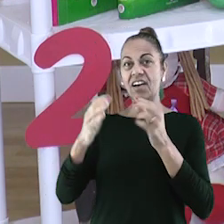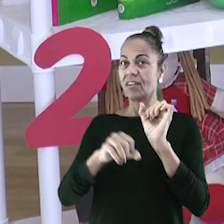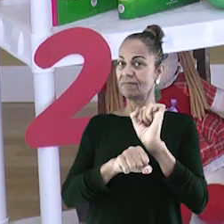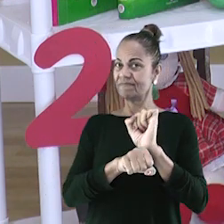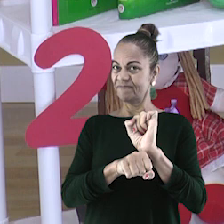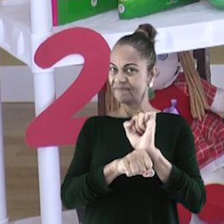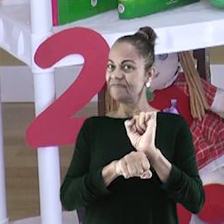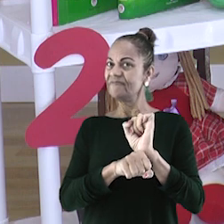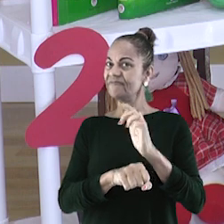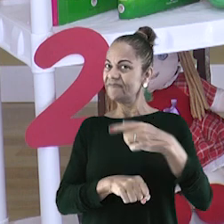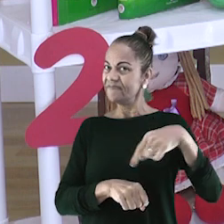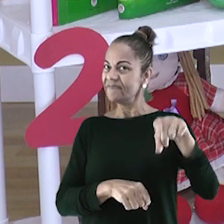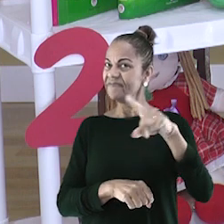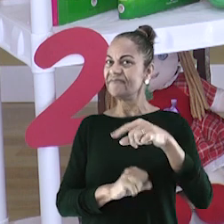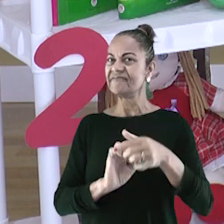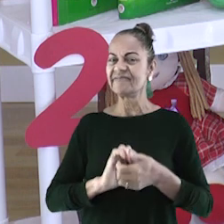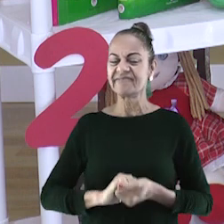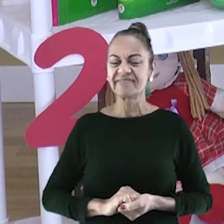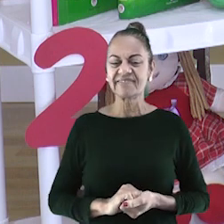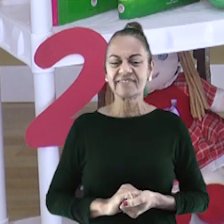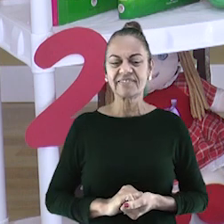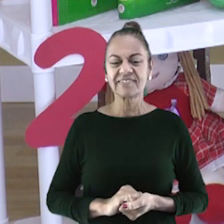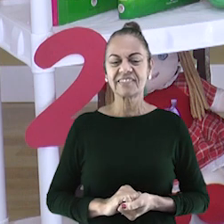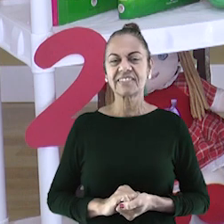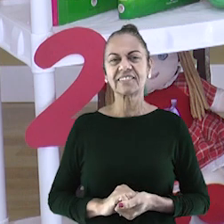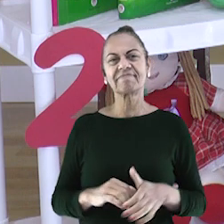vídeo por aqui. Aguardo o envio de vocês, hein?